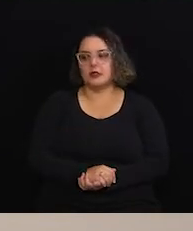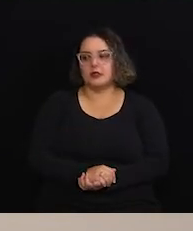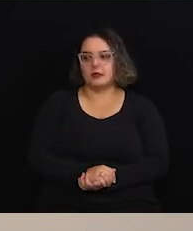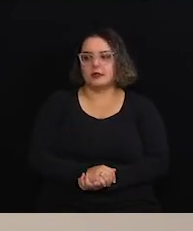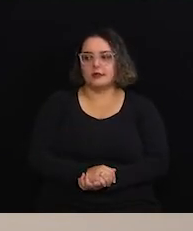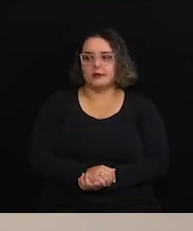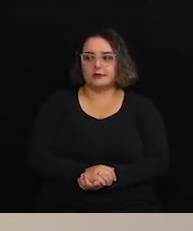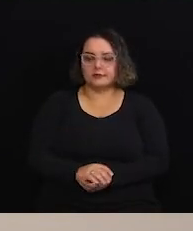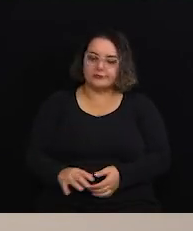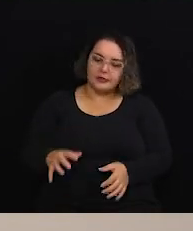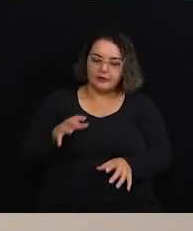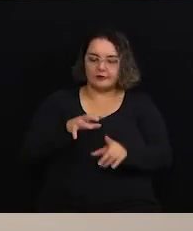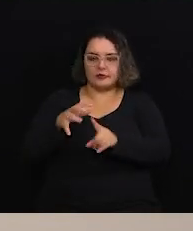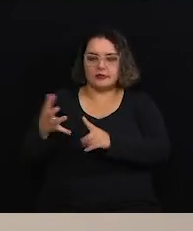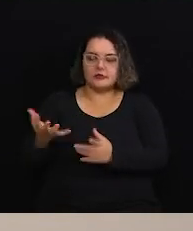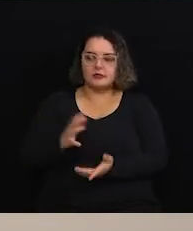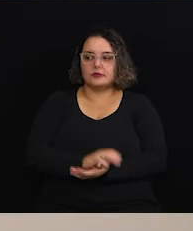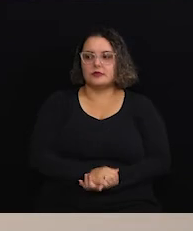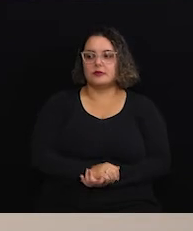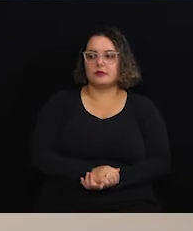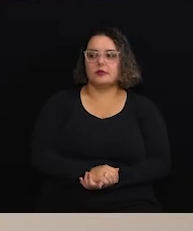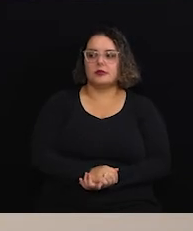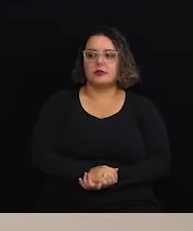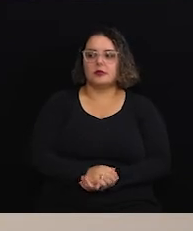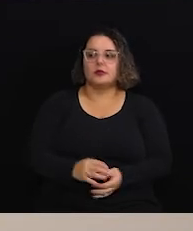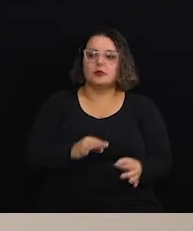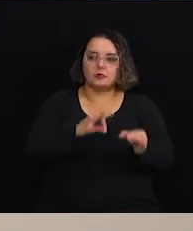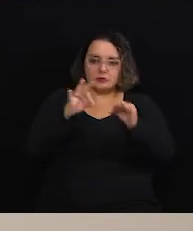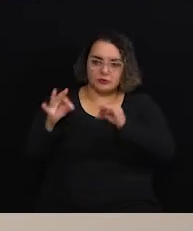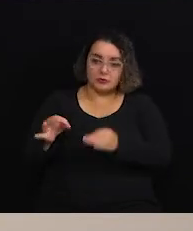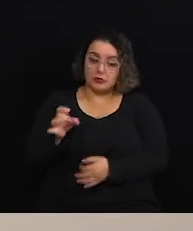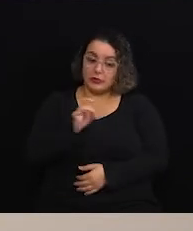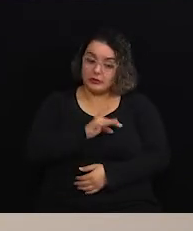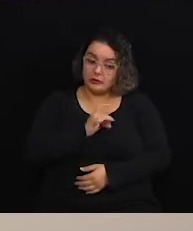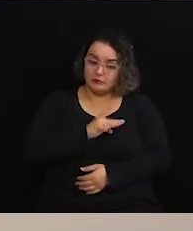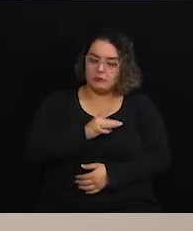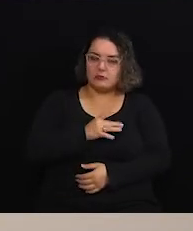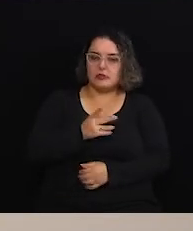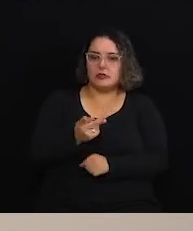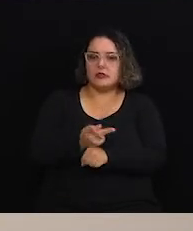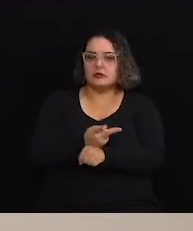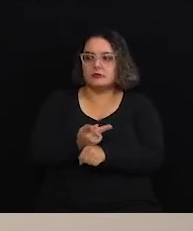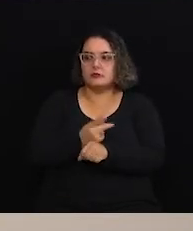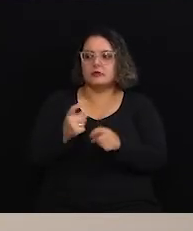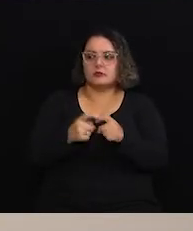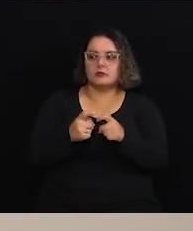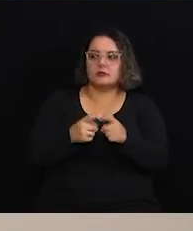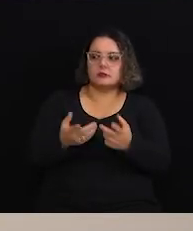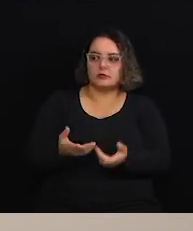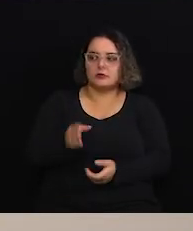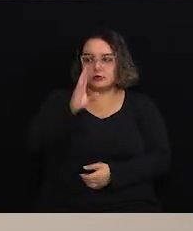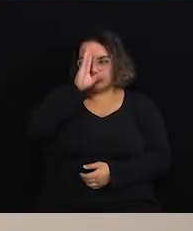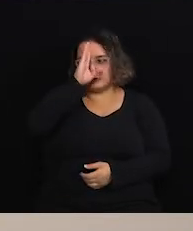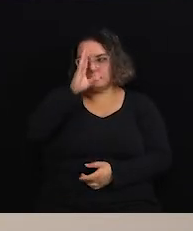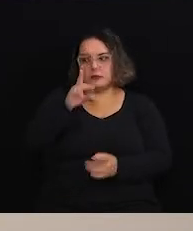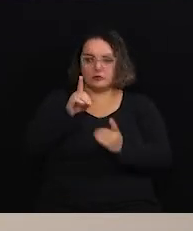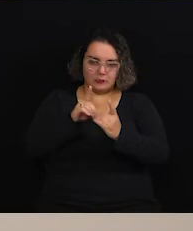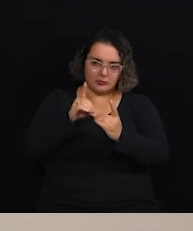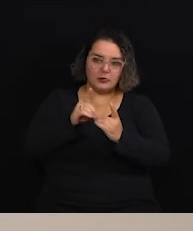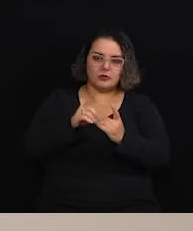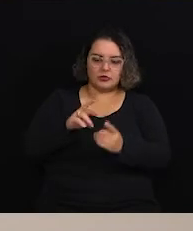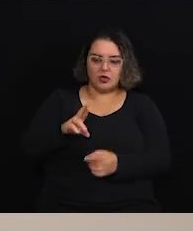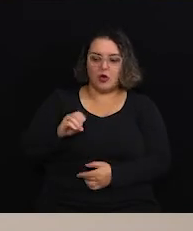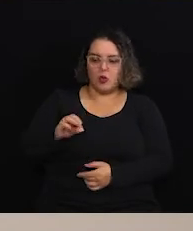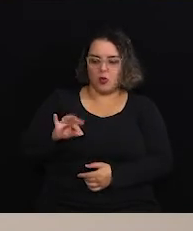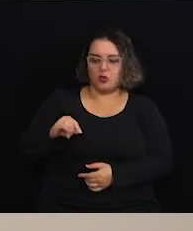nos afetou, né? E aí a gente observa que todo mundo ficou com medo de estar procurando o médico, principalmente por uma consulta